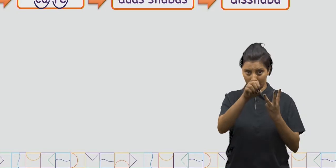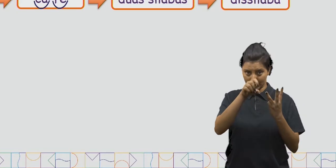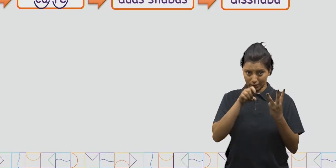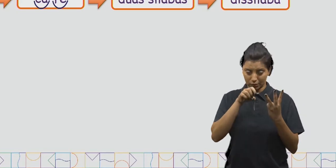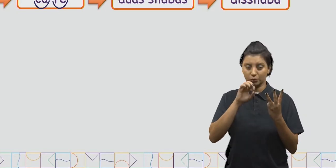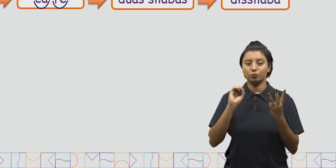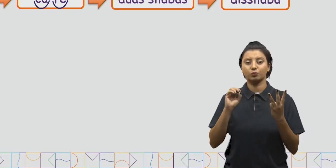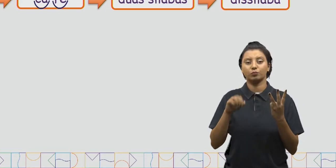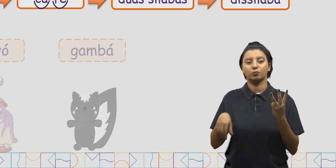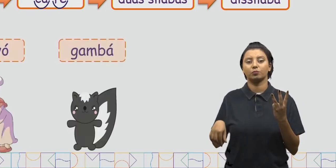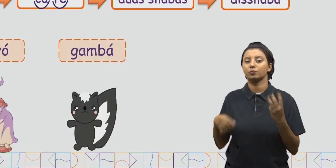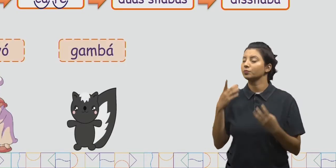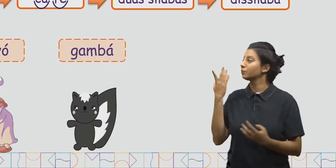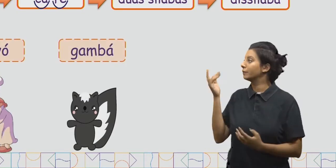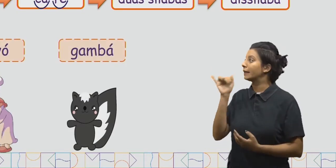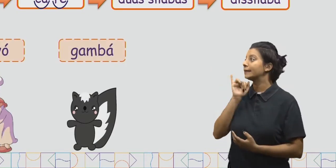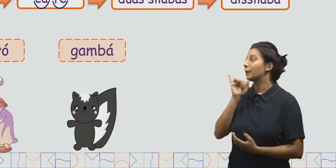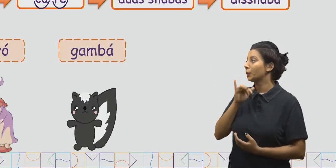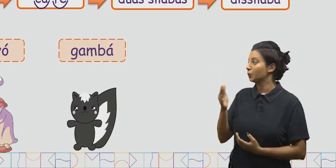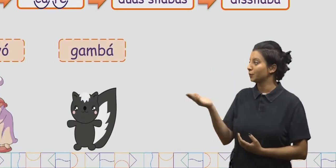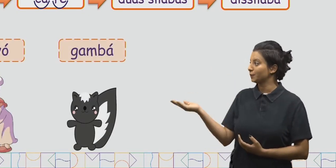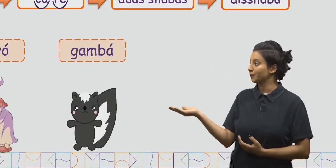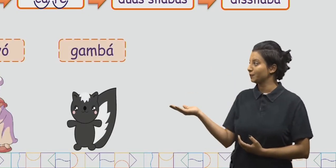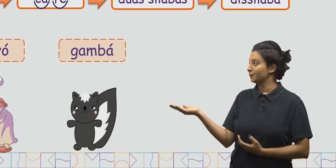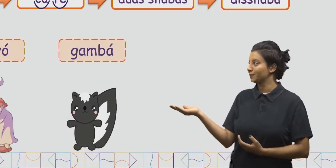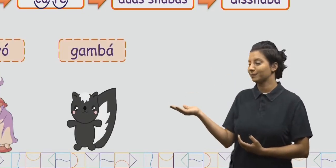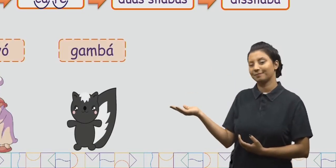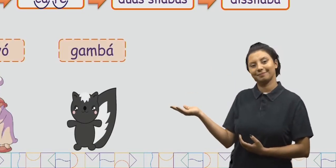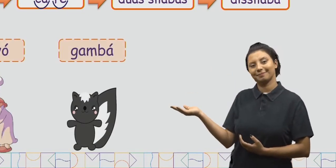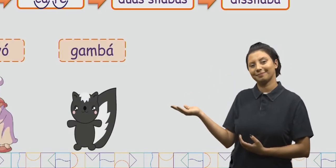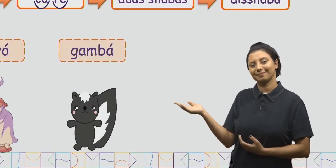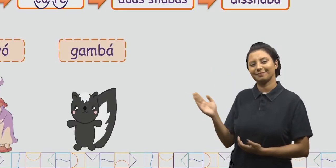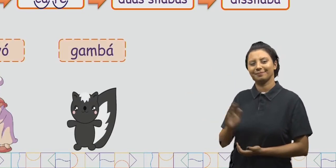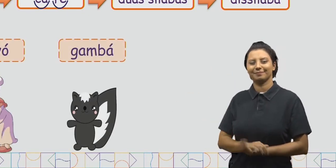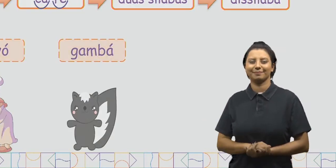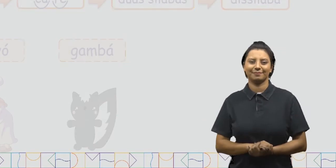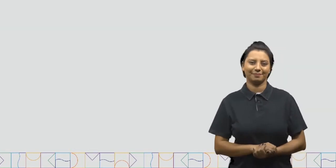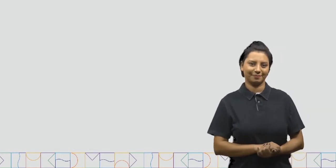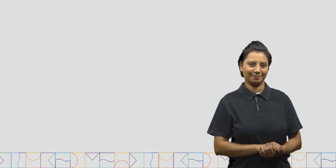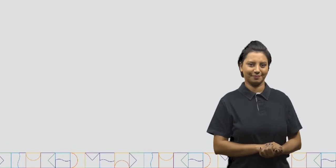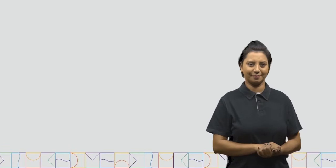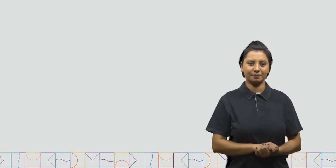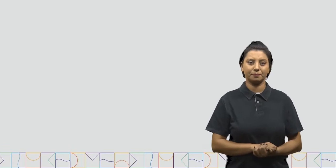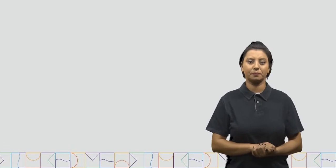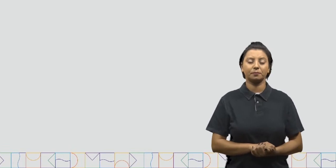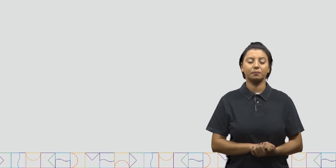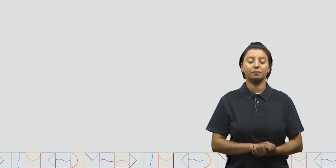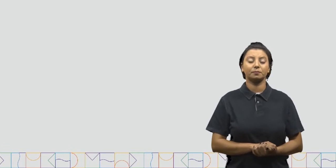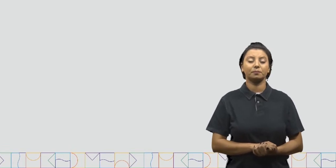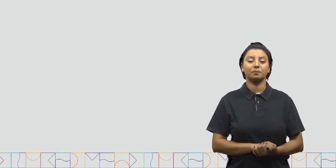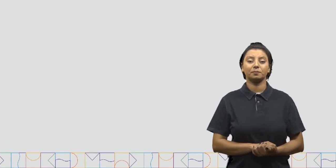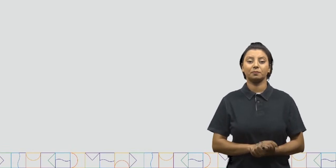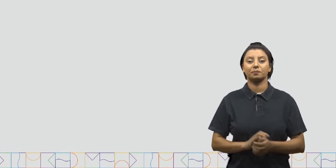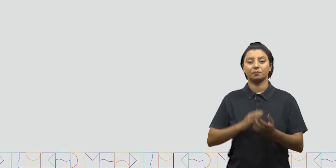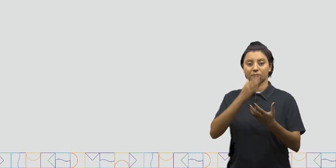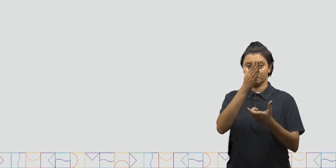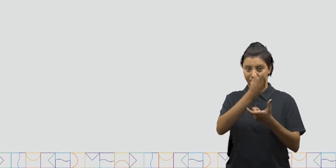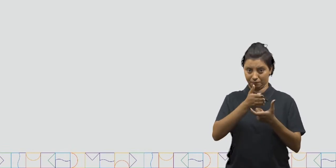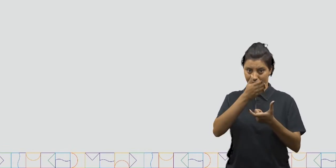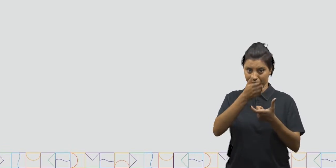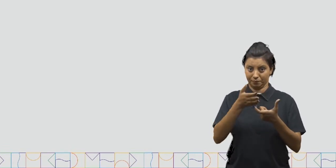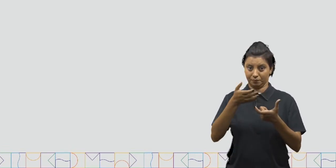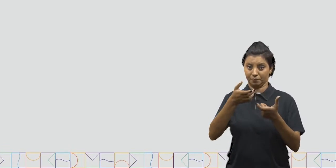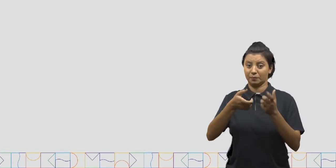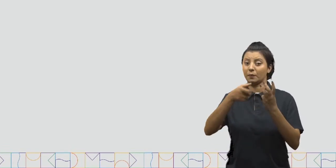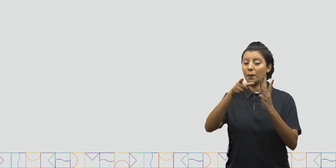oxítonas são as palavras vovô, vovó e gambá. Quando a sílaba tônica está na